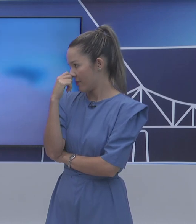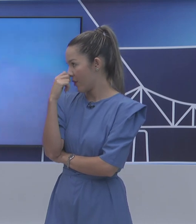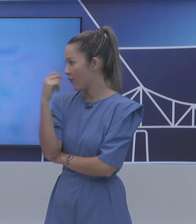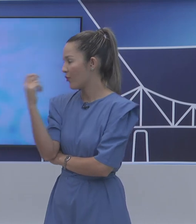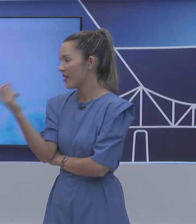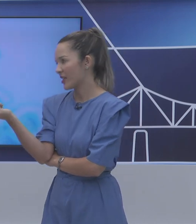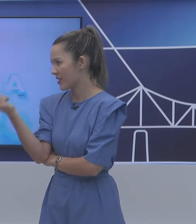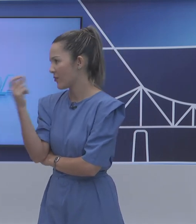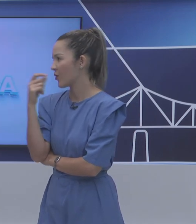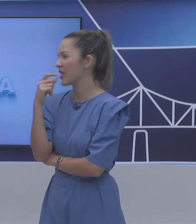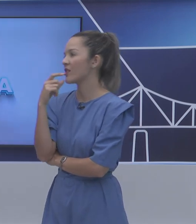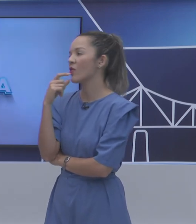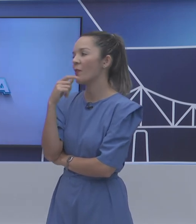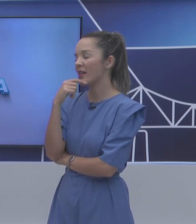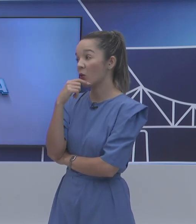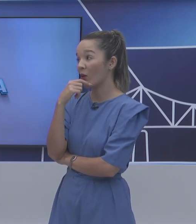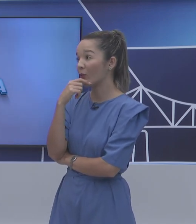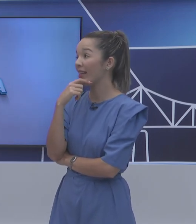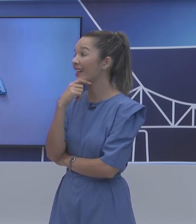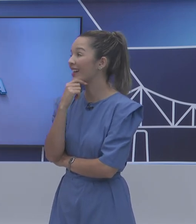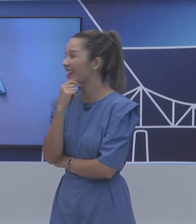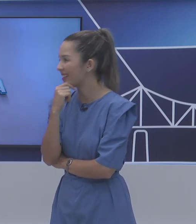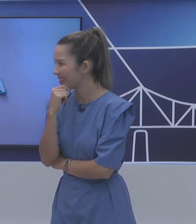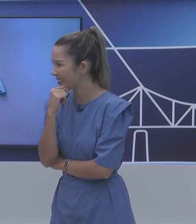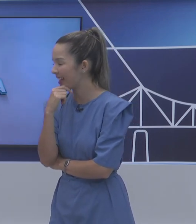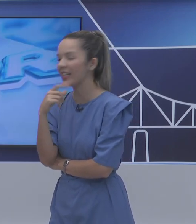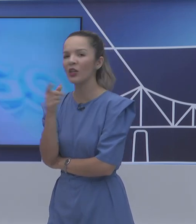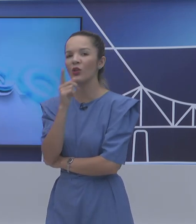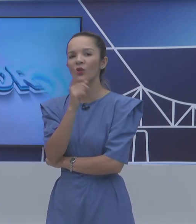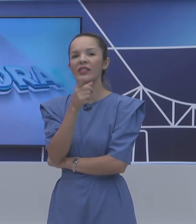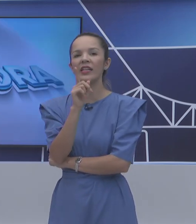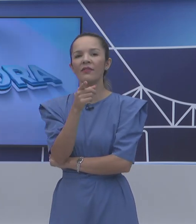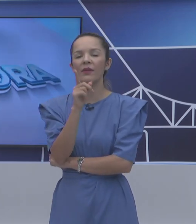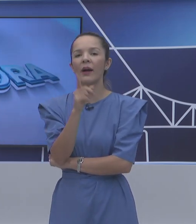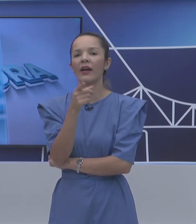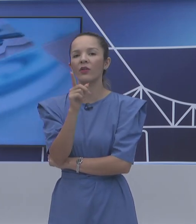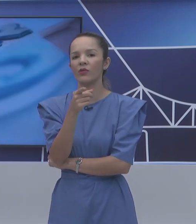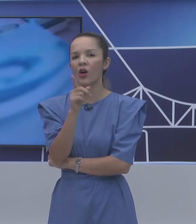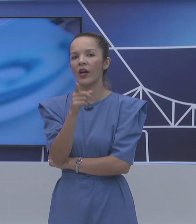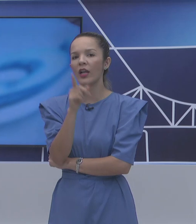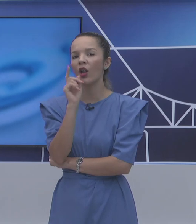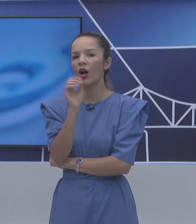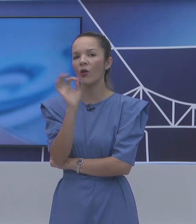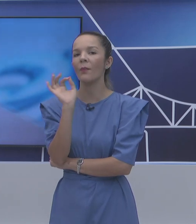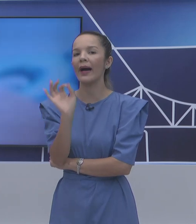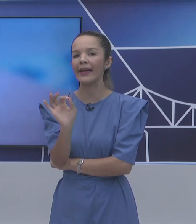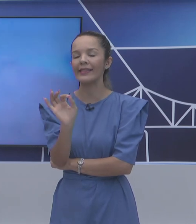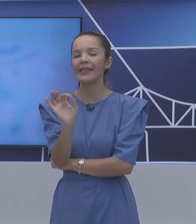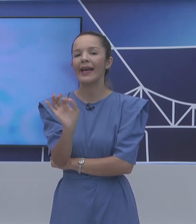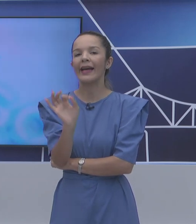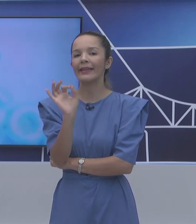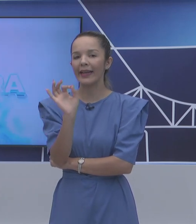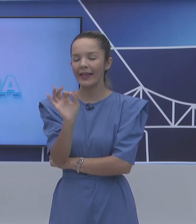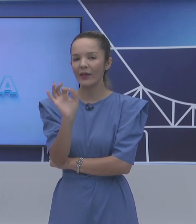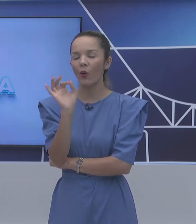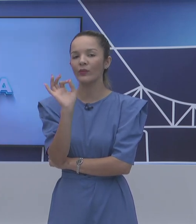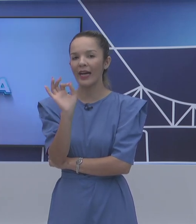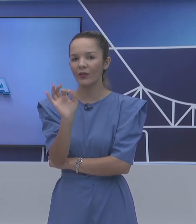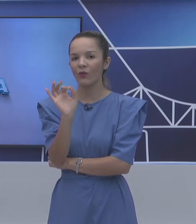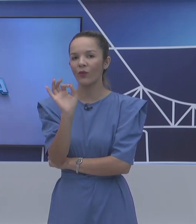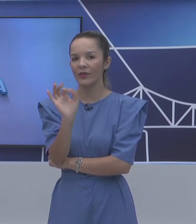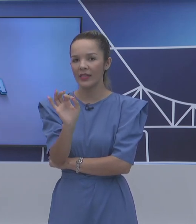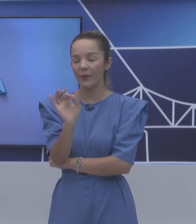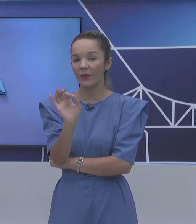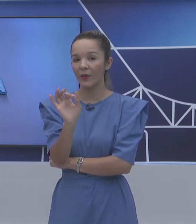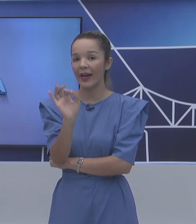É, meu da minha filho, tribo, se cara. Você soubesse o quanto ele canta. Ele inclusive, canta, né? Marcos, olha, logo mais entrarei em